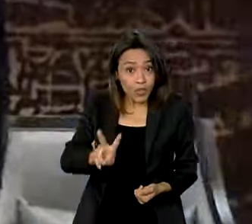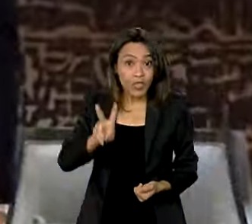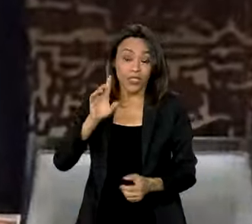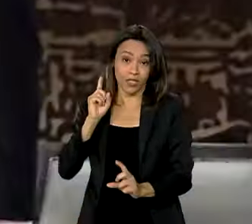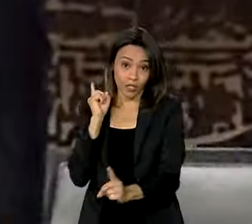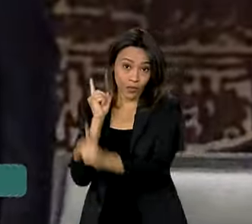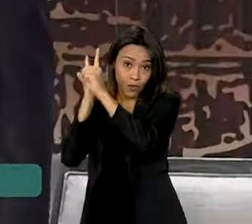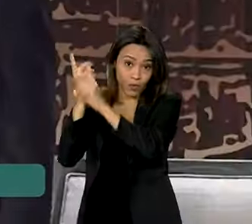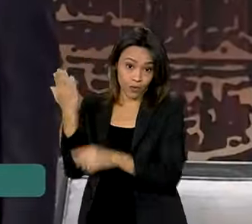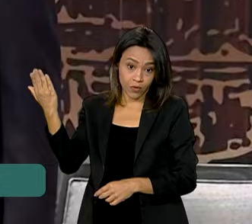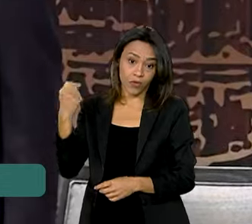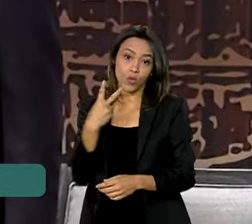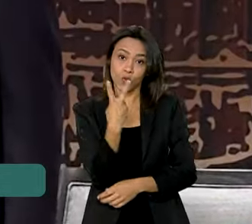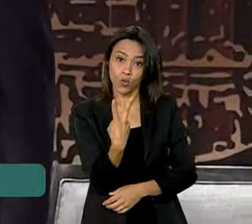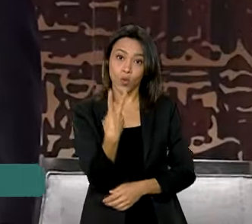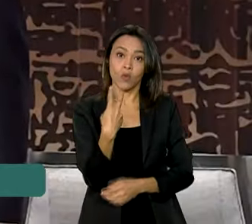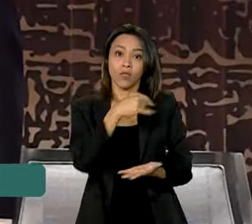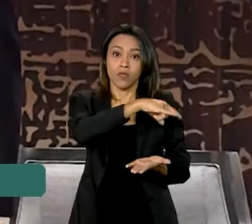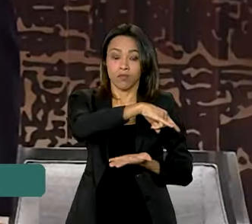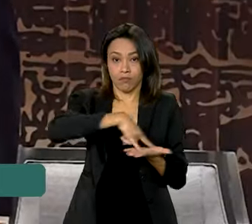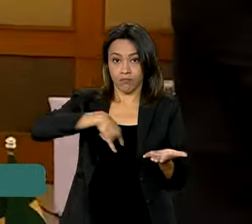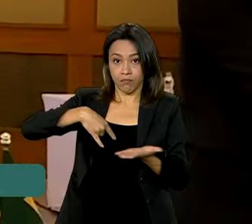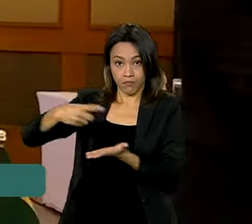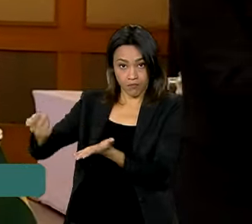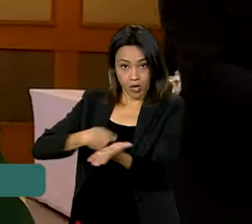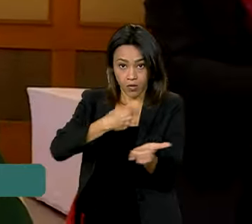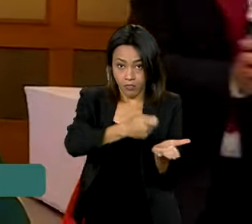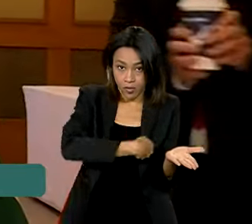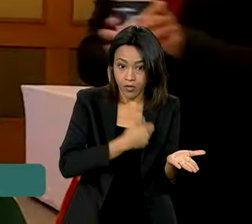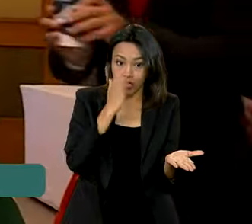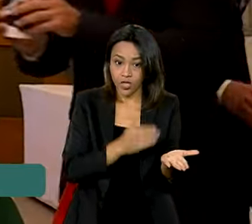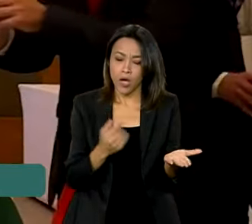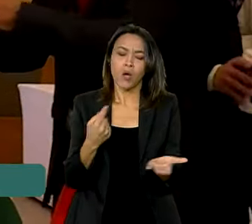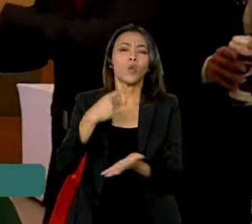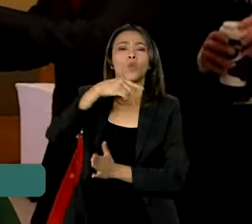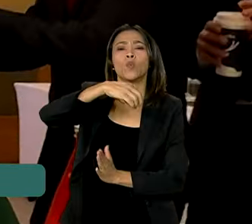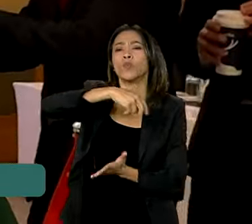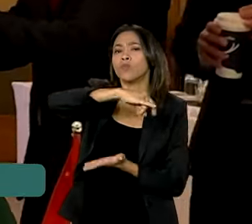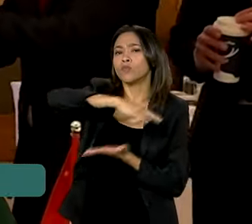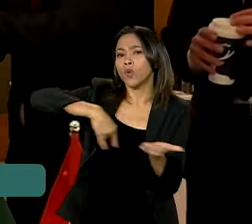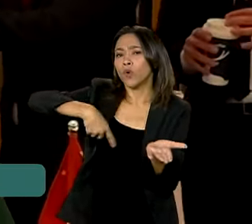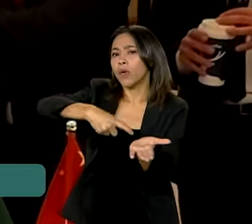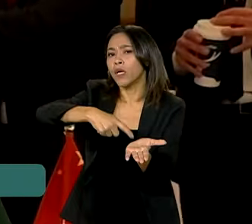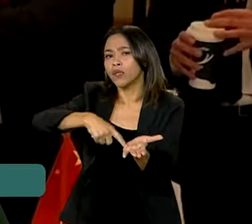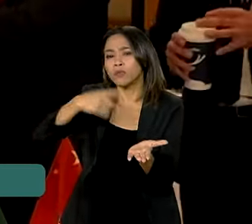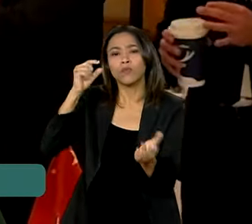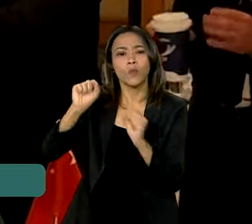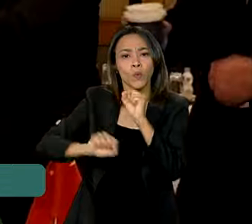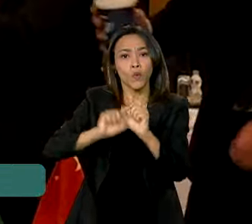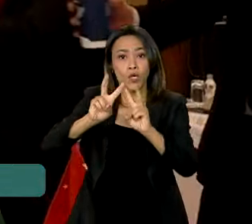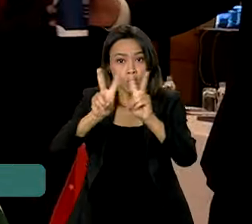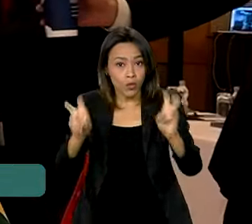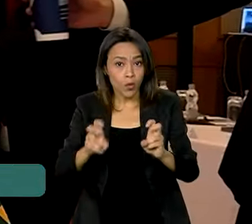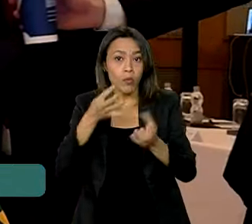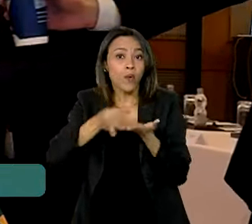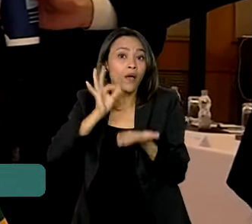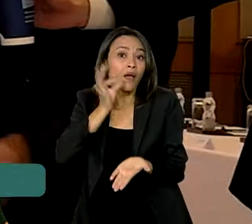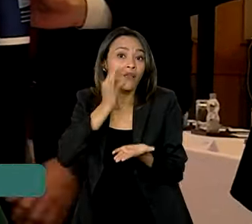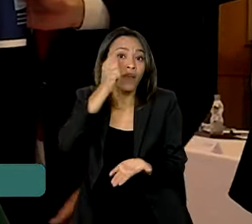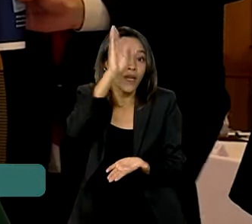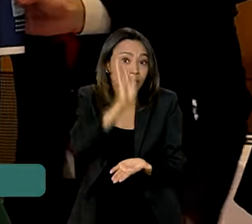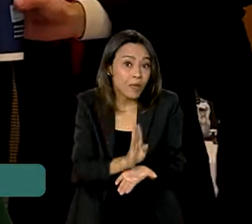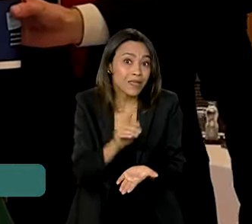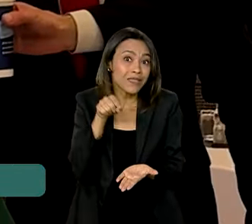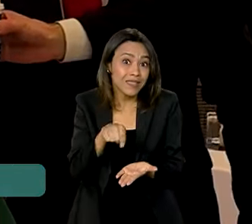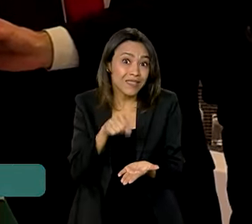dois países assinaram diversos acordos, entre eles um memorando de entendimento para a promoção do café brasileiro na